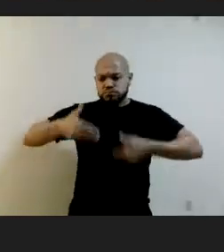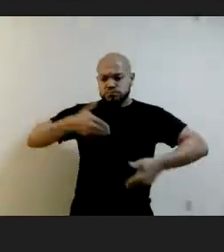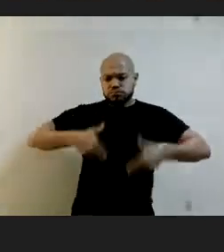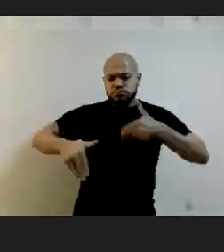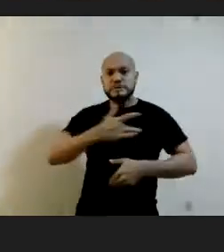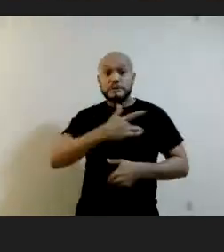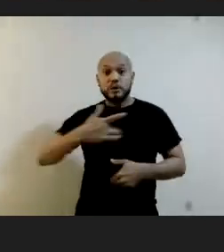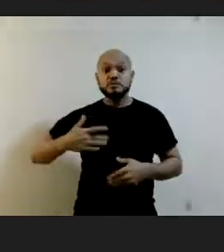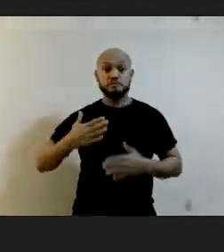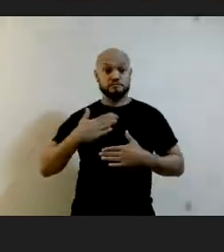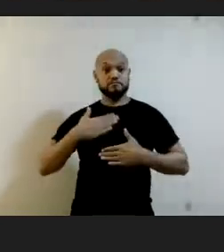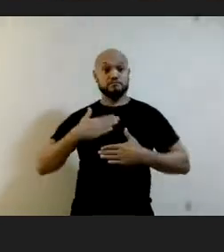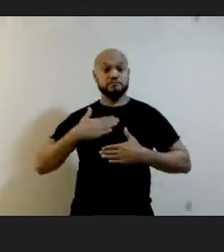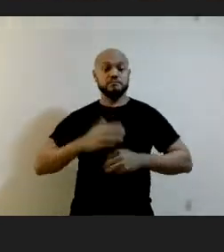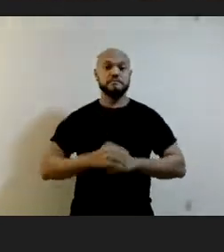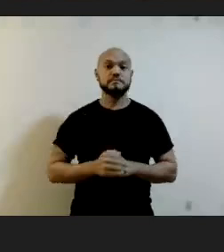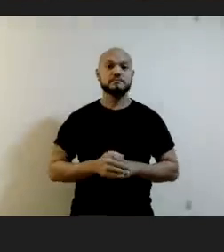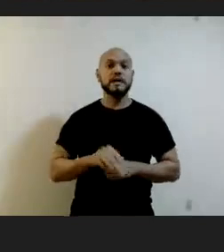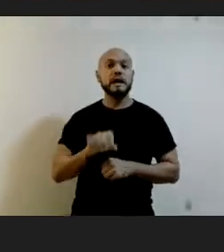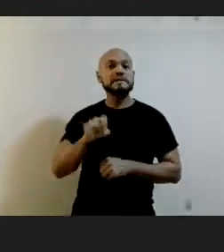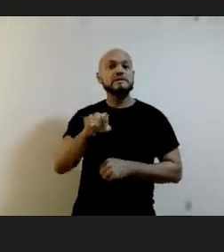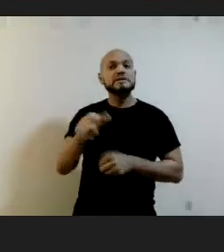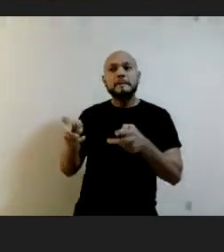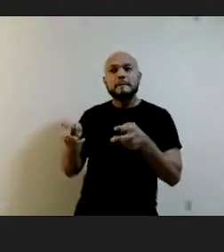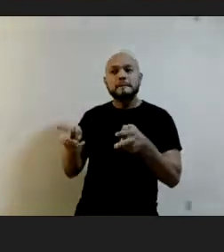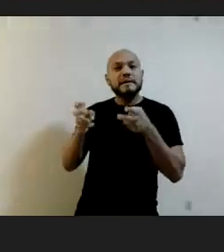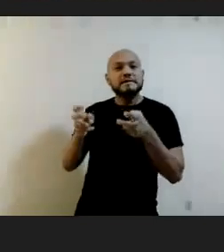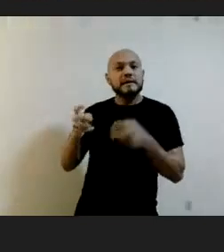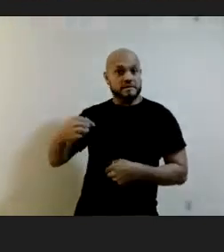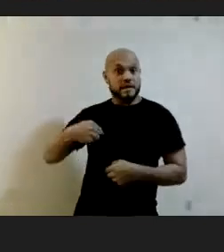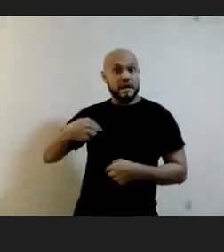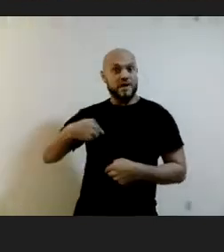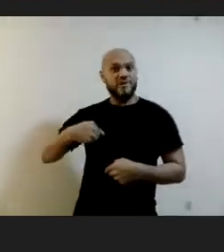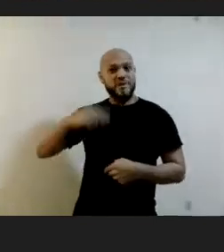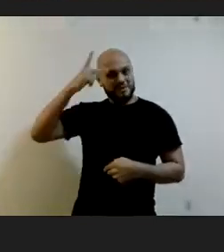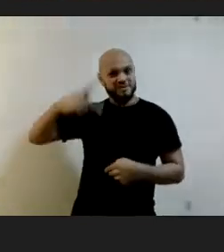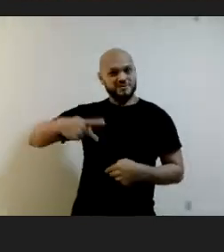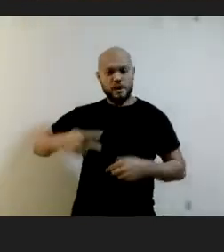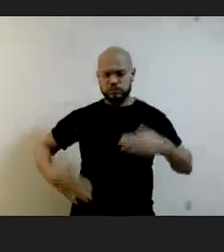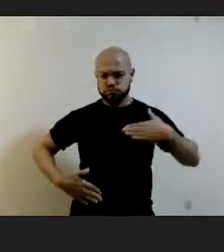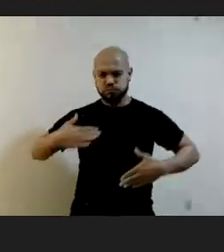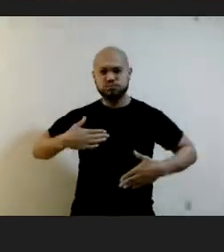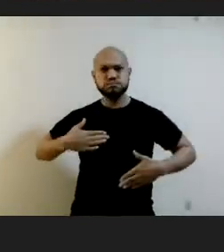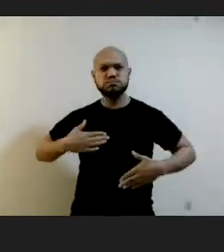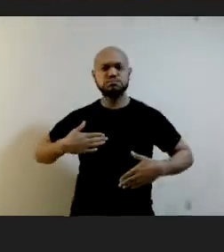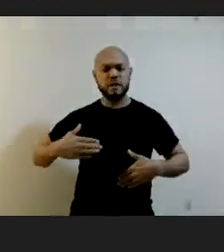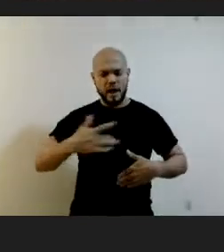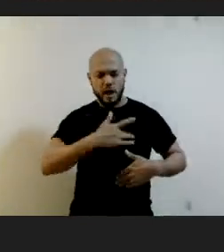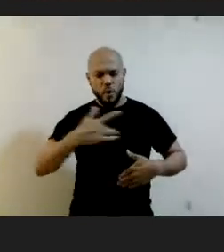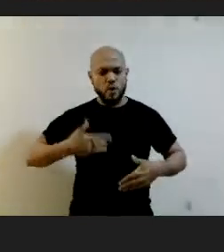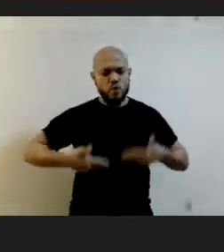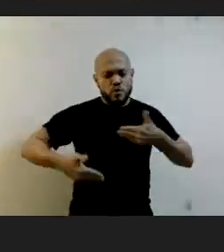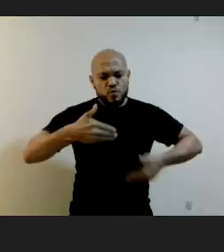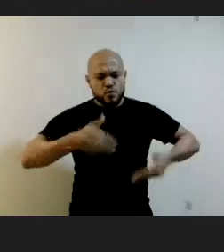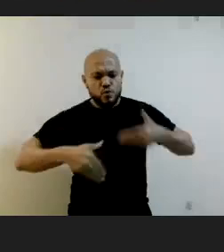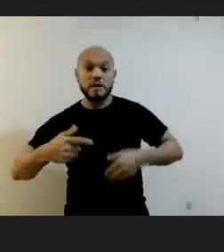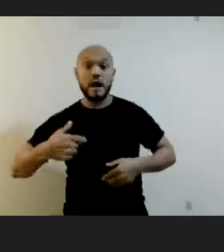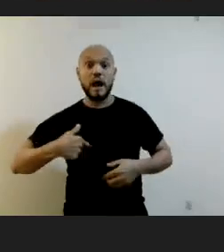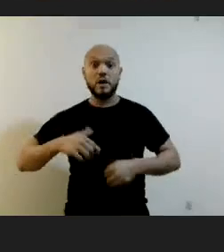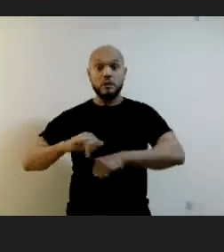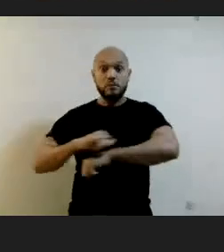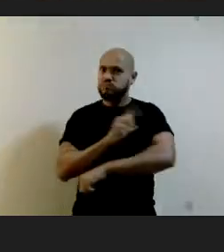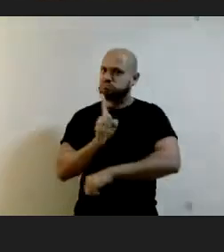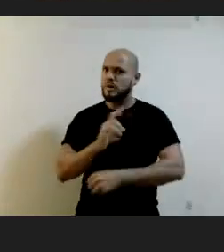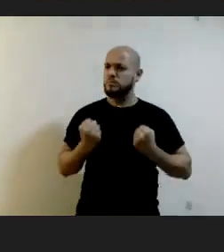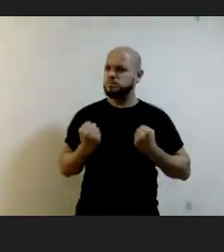se você vê que cuidando de você, tendo um peso adequado, se alimentando bem,